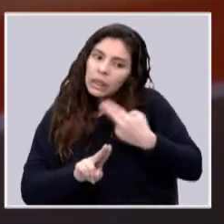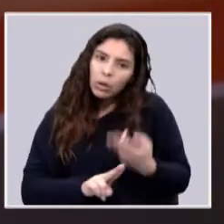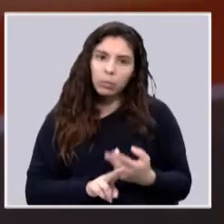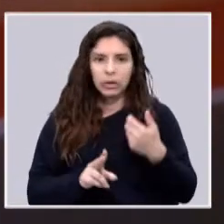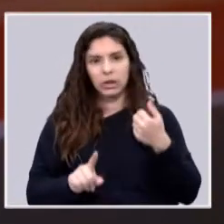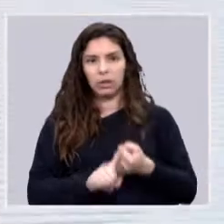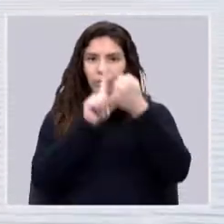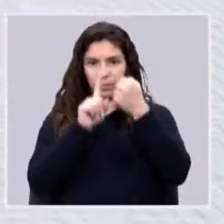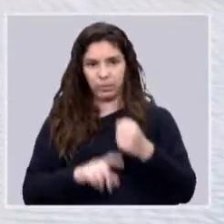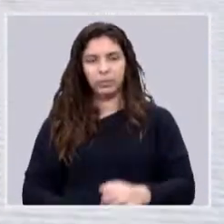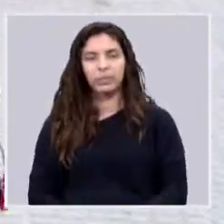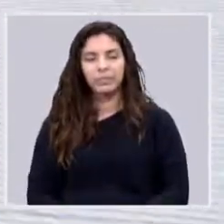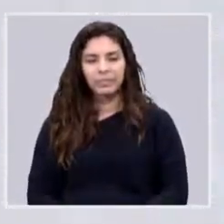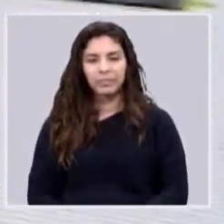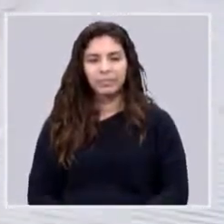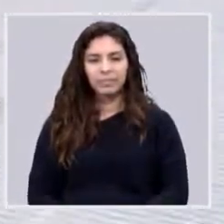desafio.